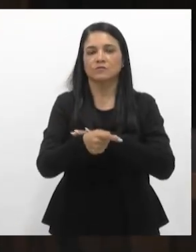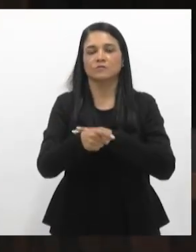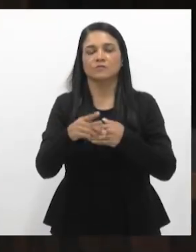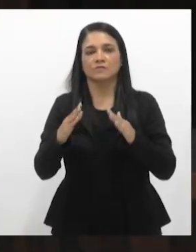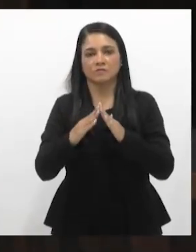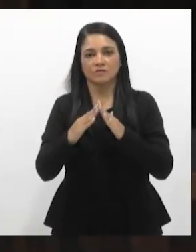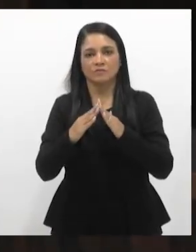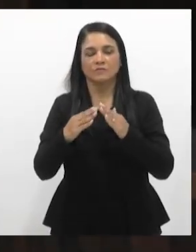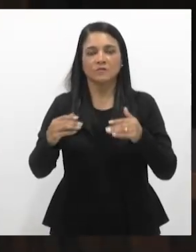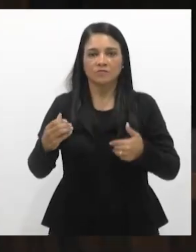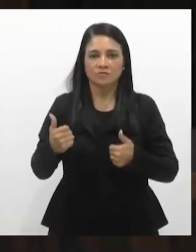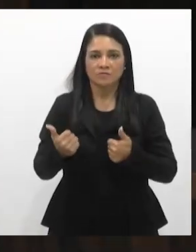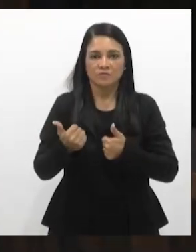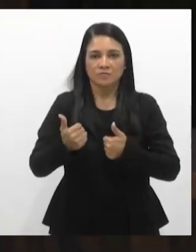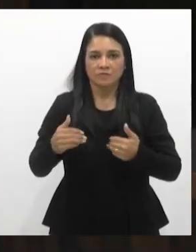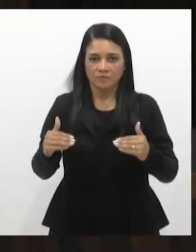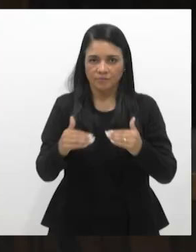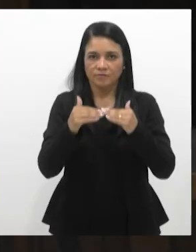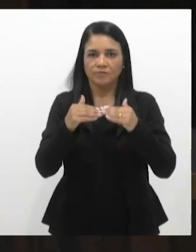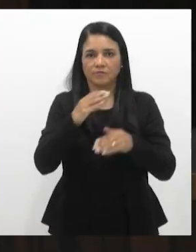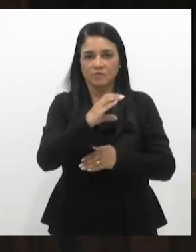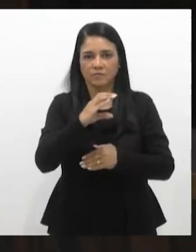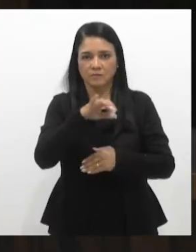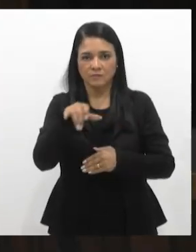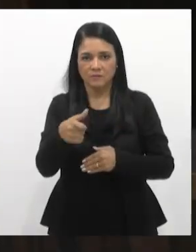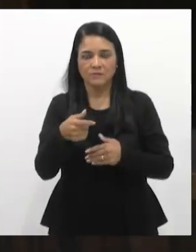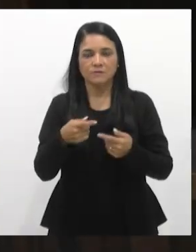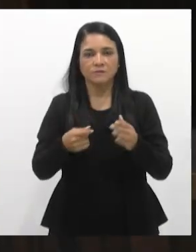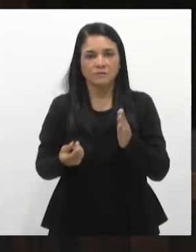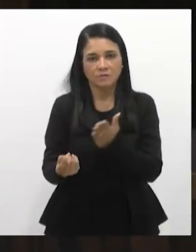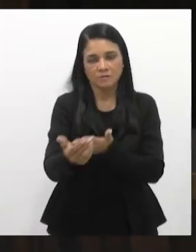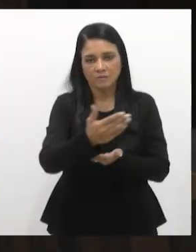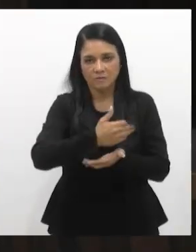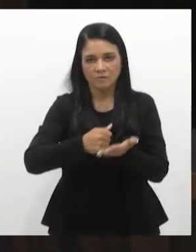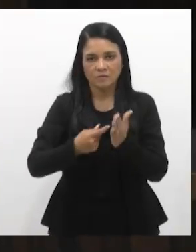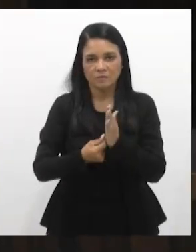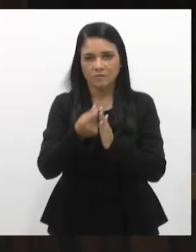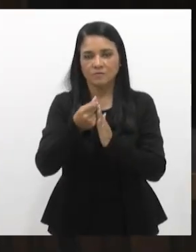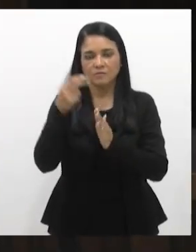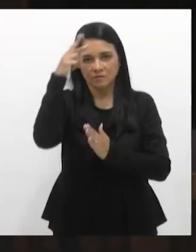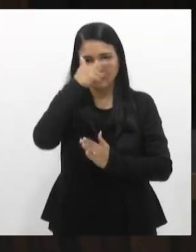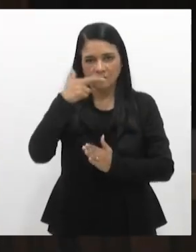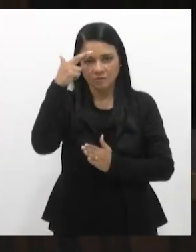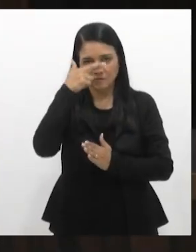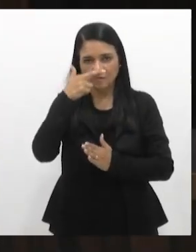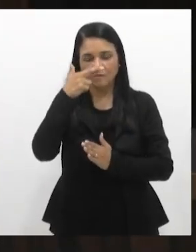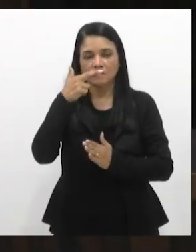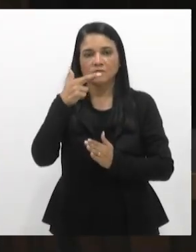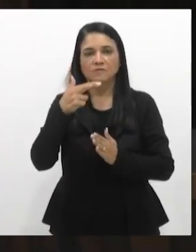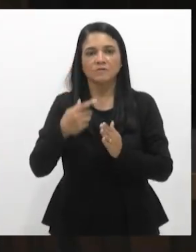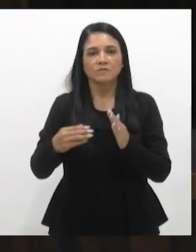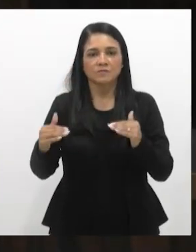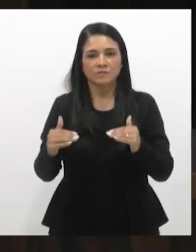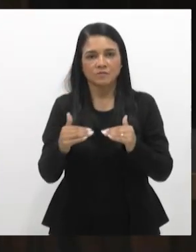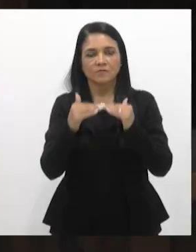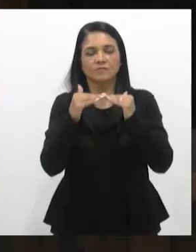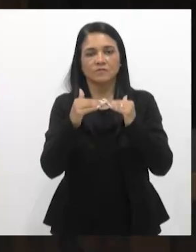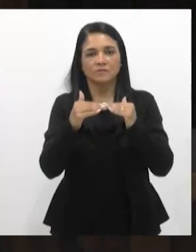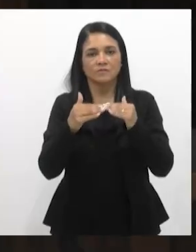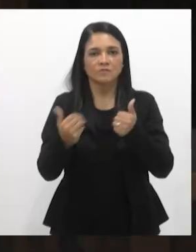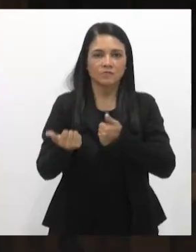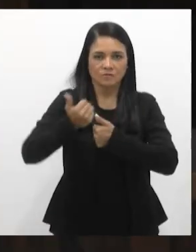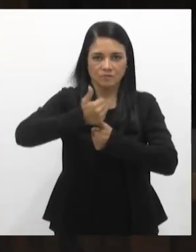substitutivo da CCJ, de Tributação, Controle da Arrecadação Estadual e de Fiscalização dos Tributos Estaduais, favorável